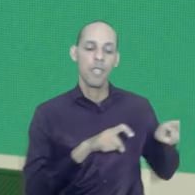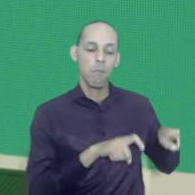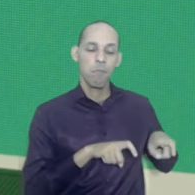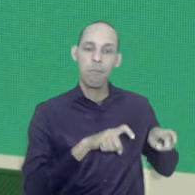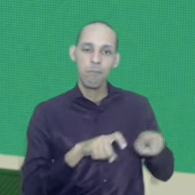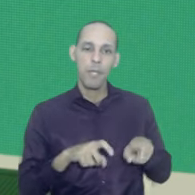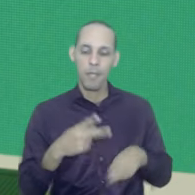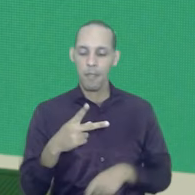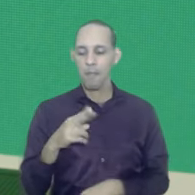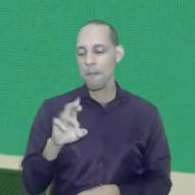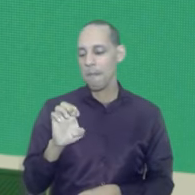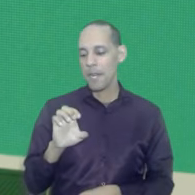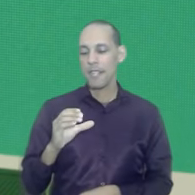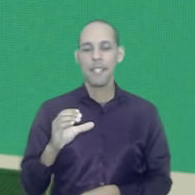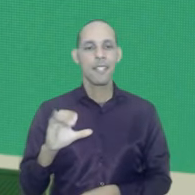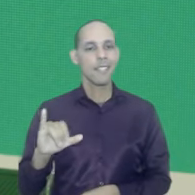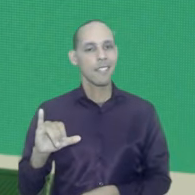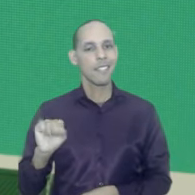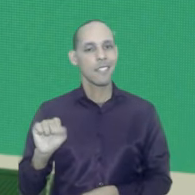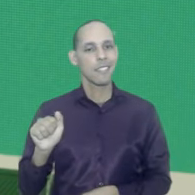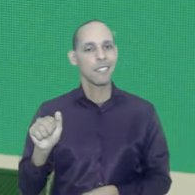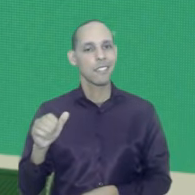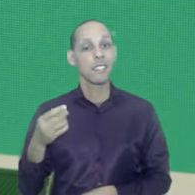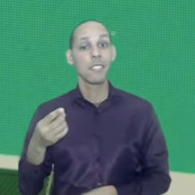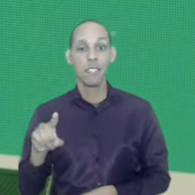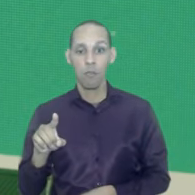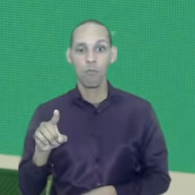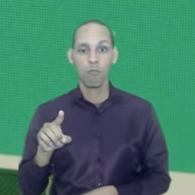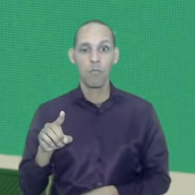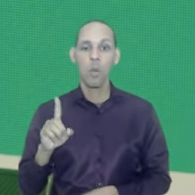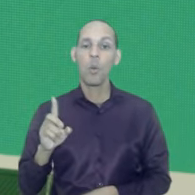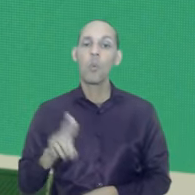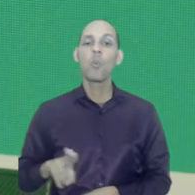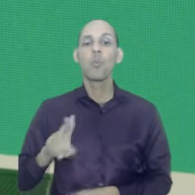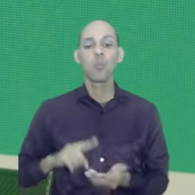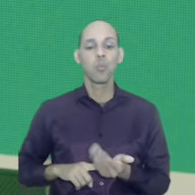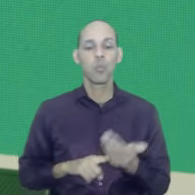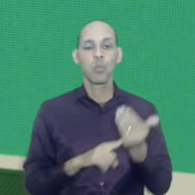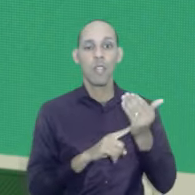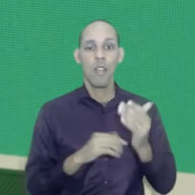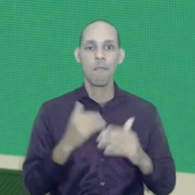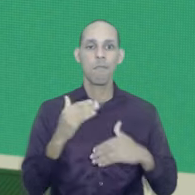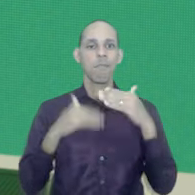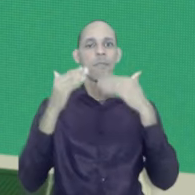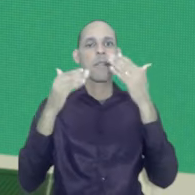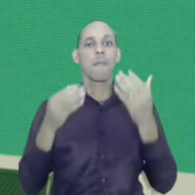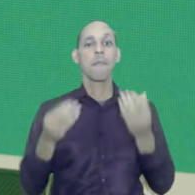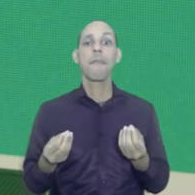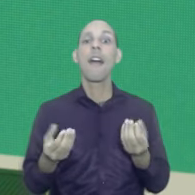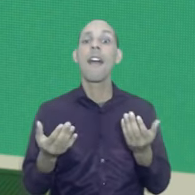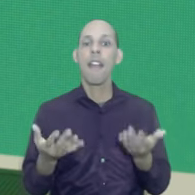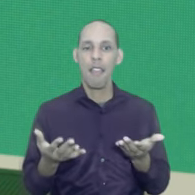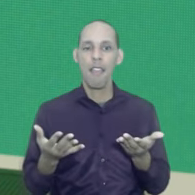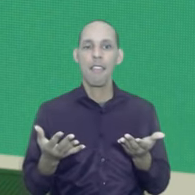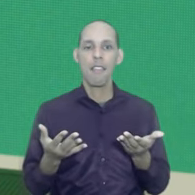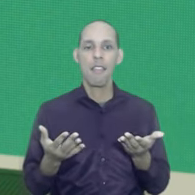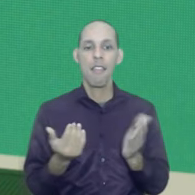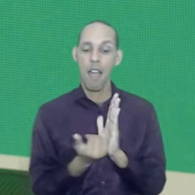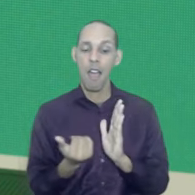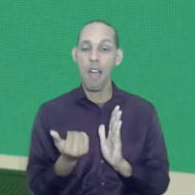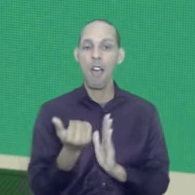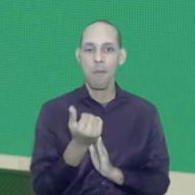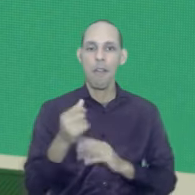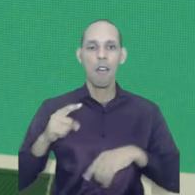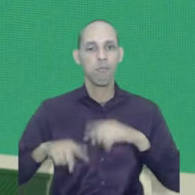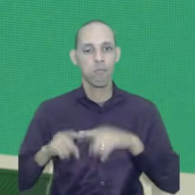precisão né Que nada mais é do que o uso de tecnologias avançadas buscando aumento de produtividade de sustentabilidade nos negócios né